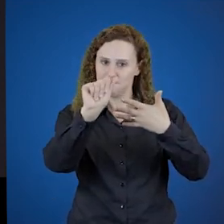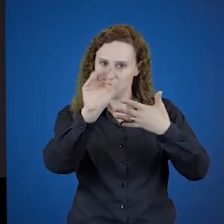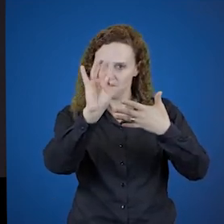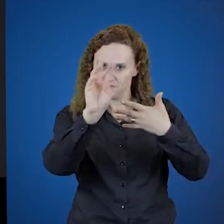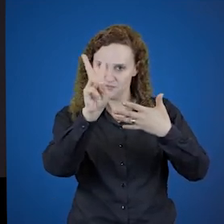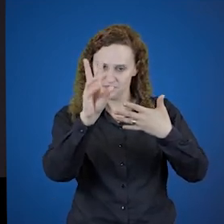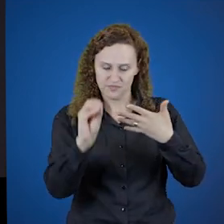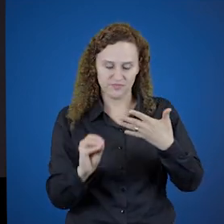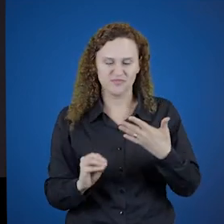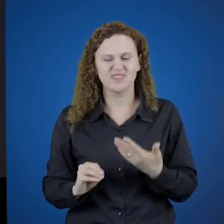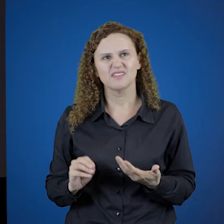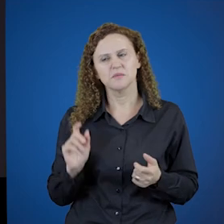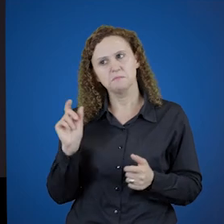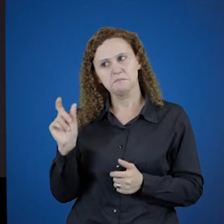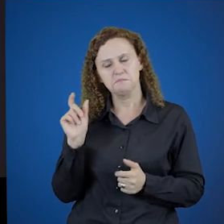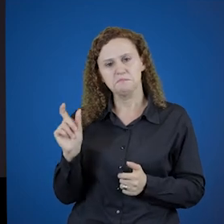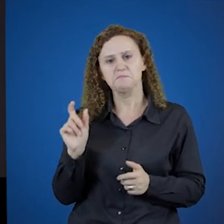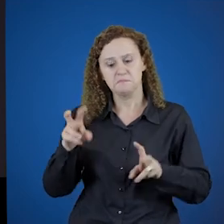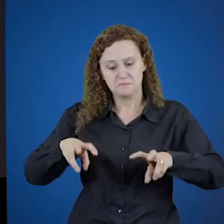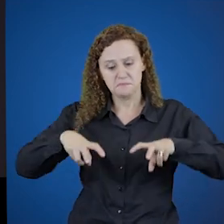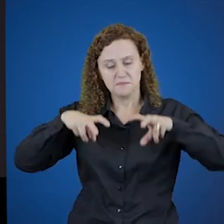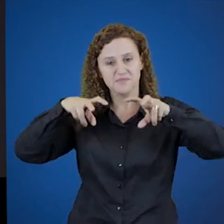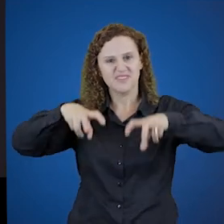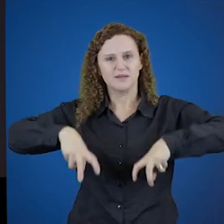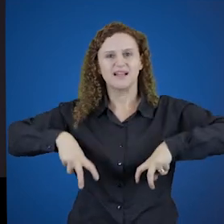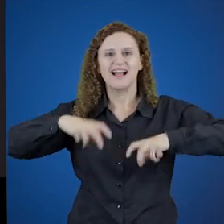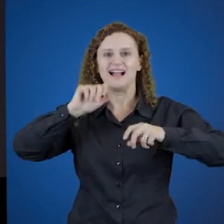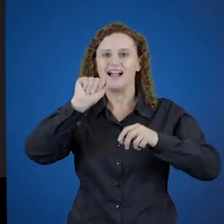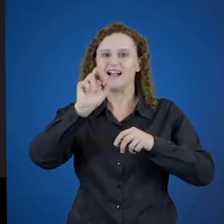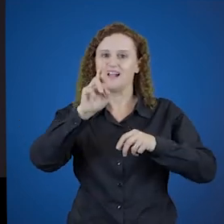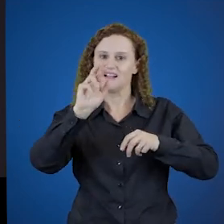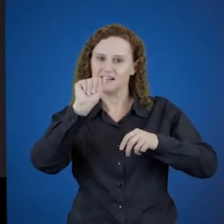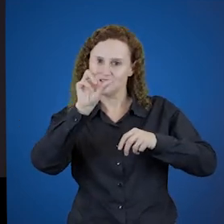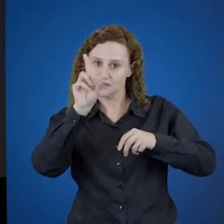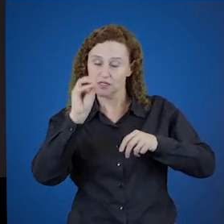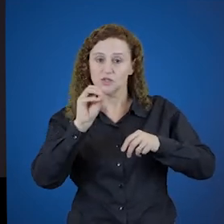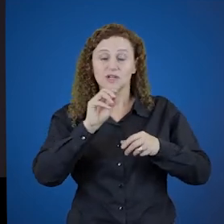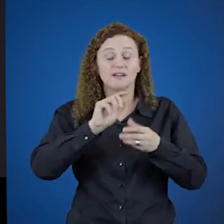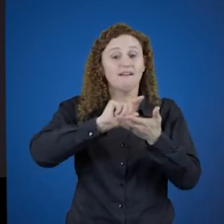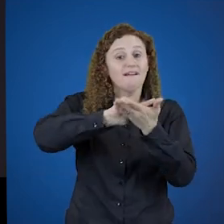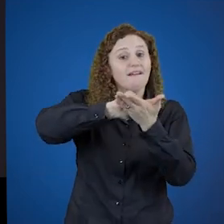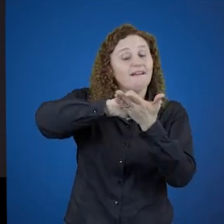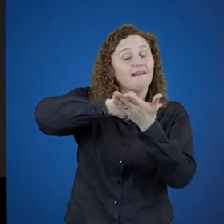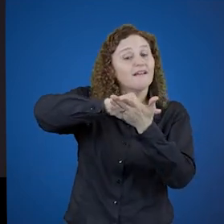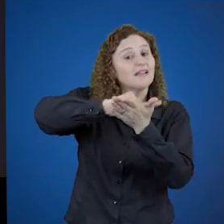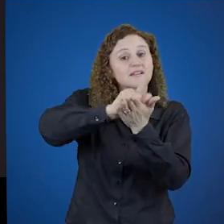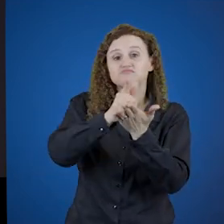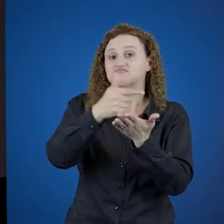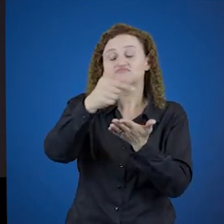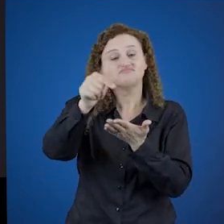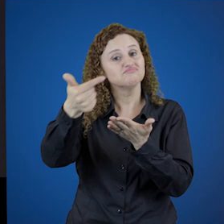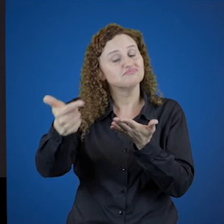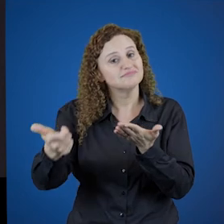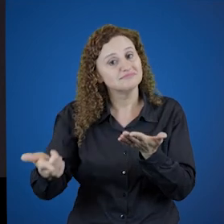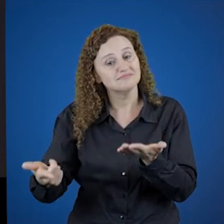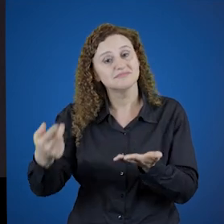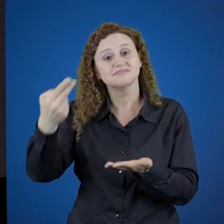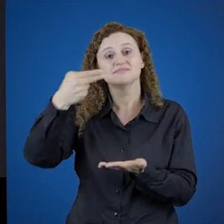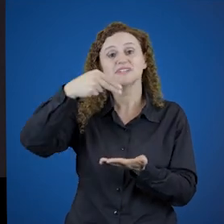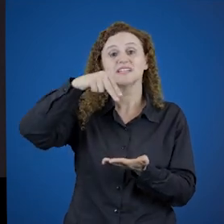preposição a palavra árabe Tron é neutra bom então o